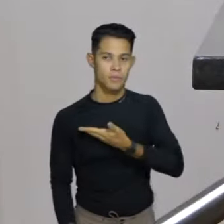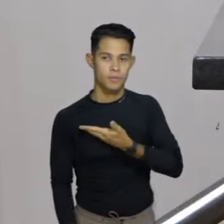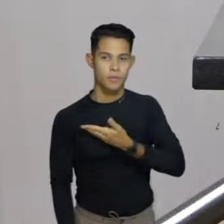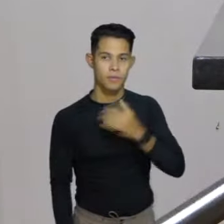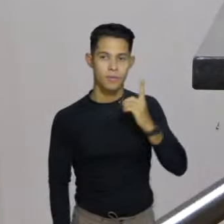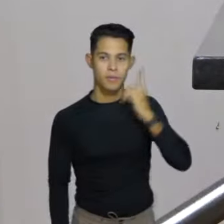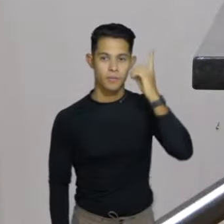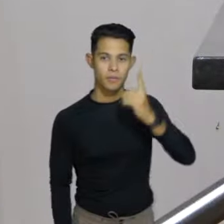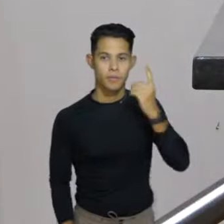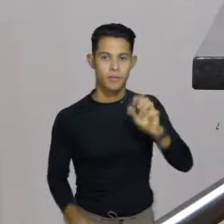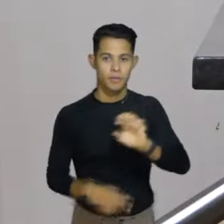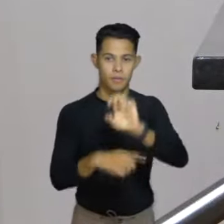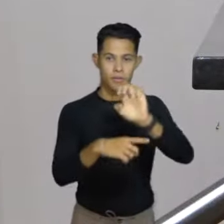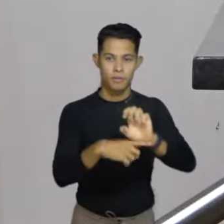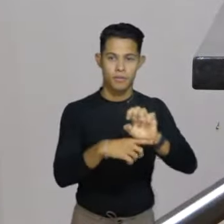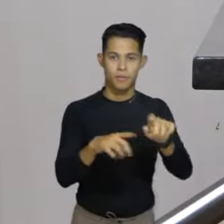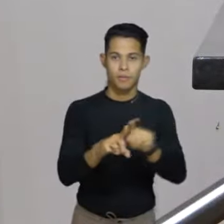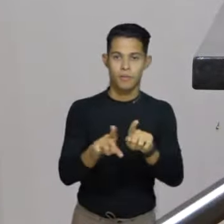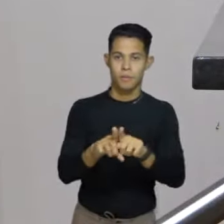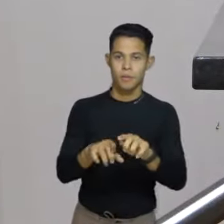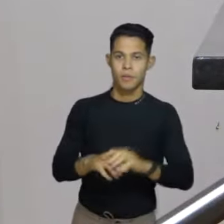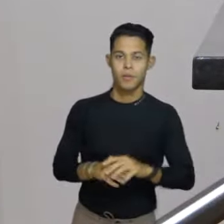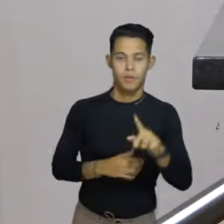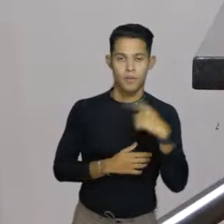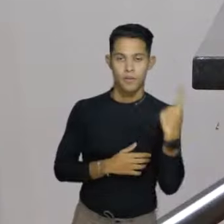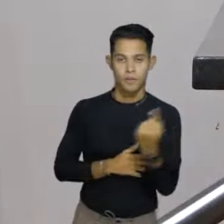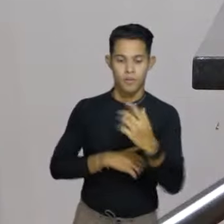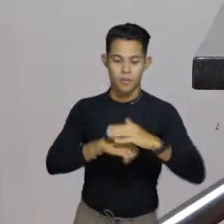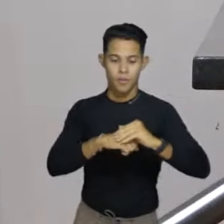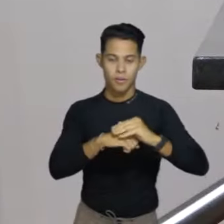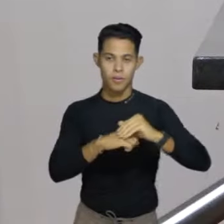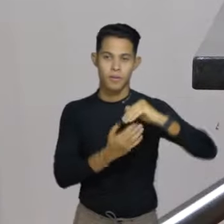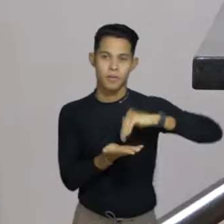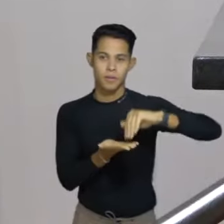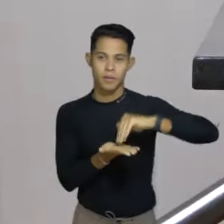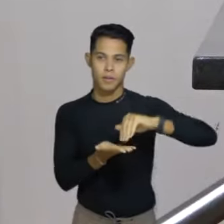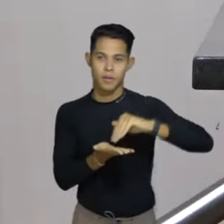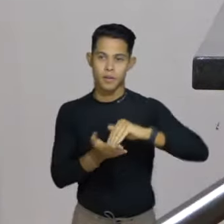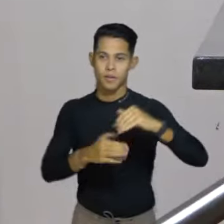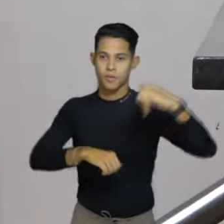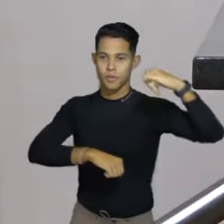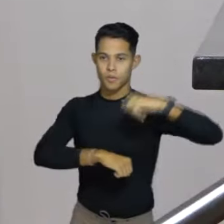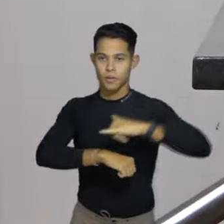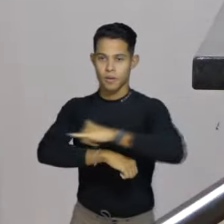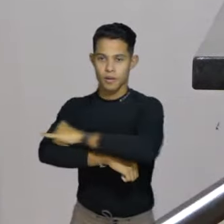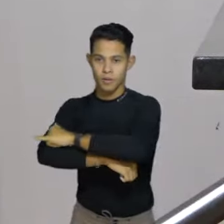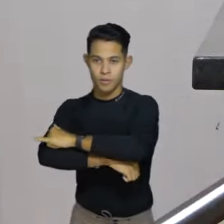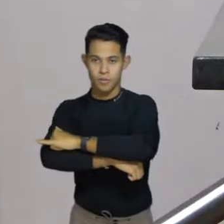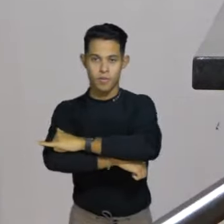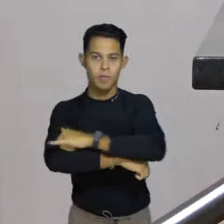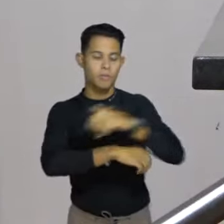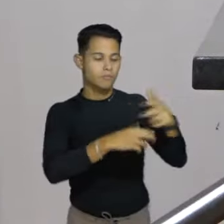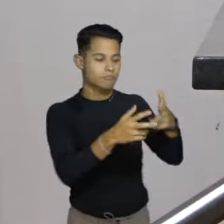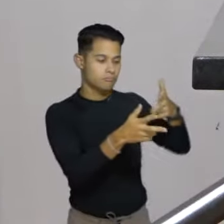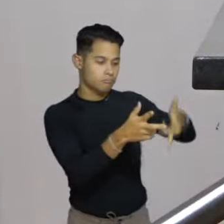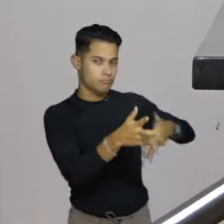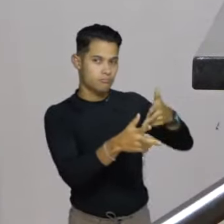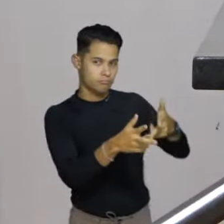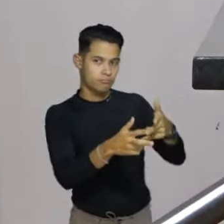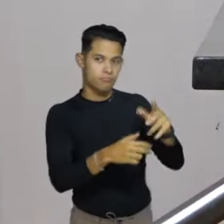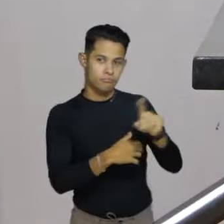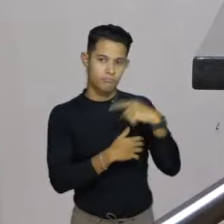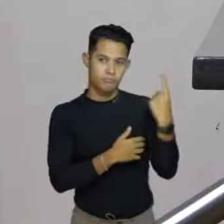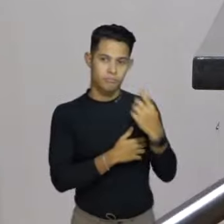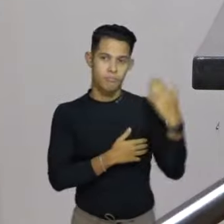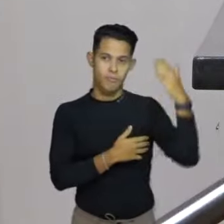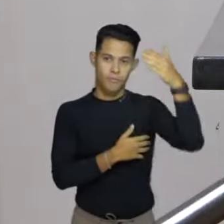est ao nosso querido eh secretário de portos e aeroportos logo mais vamos estar também Na audiência pública para